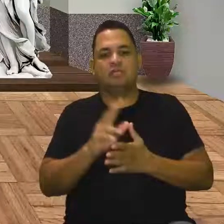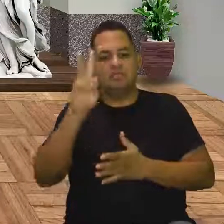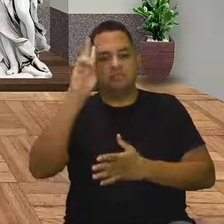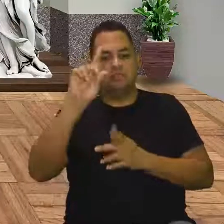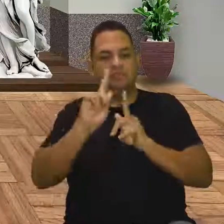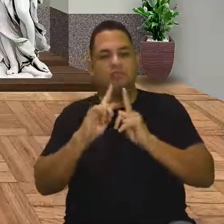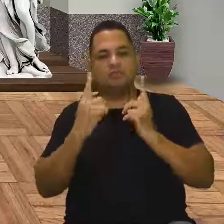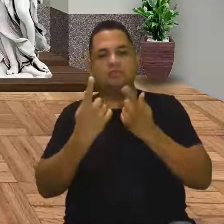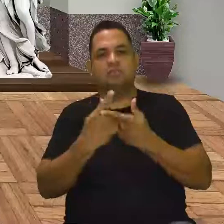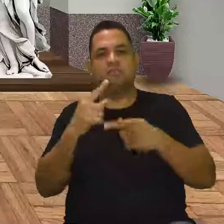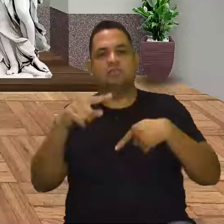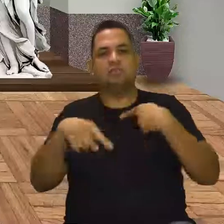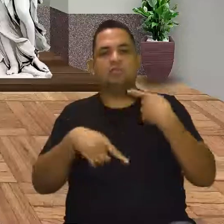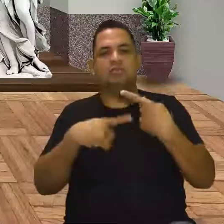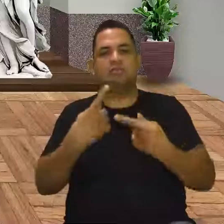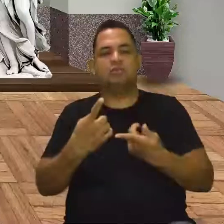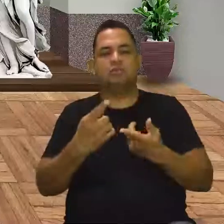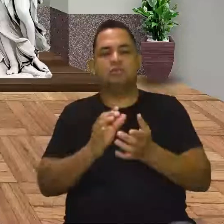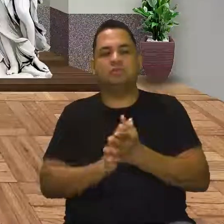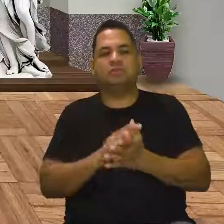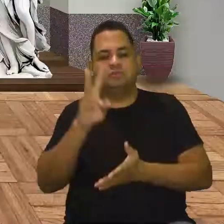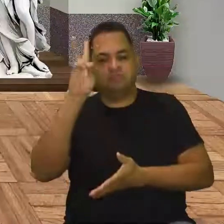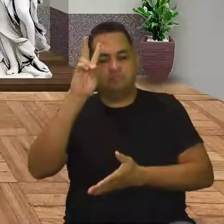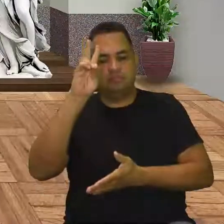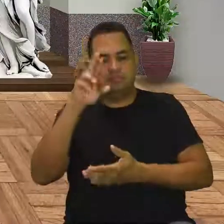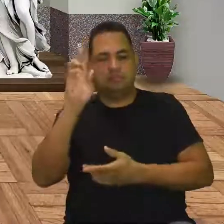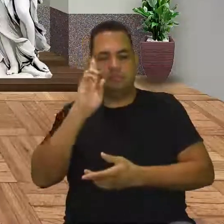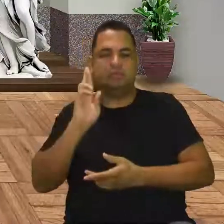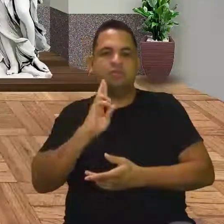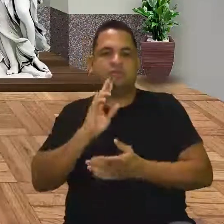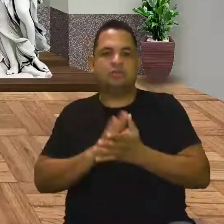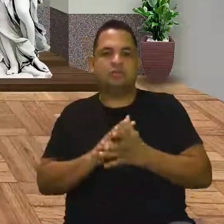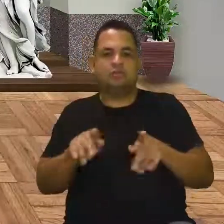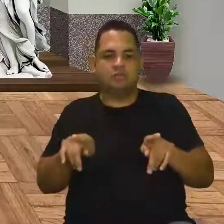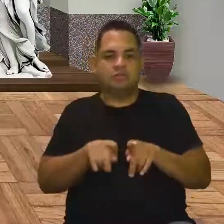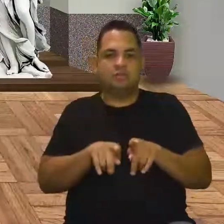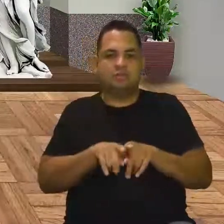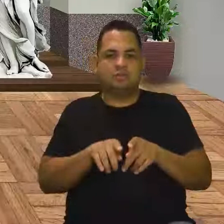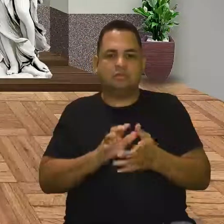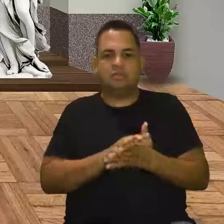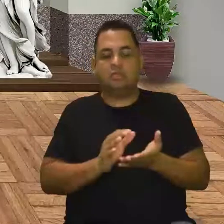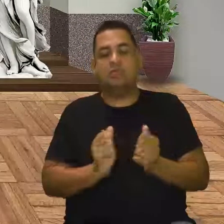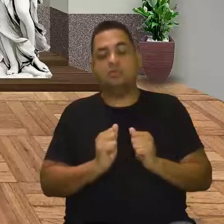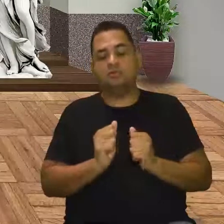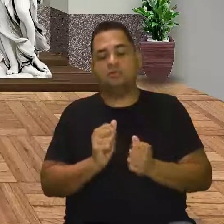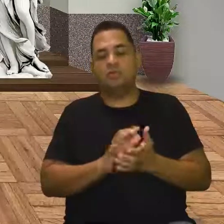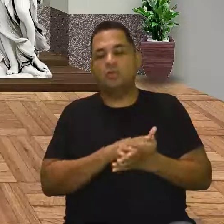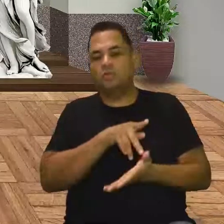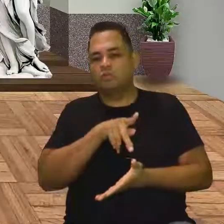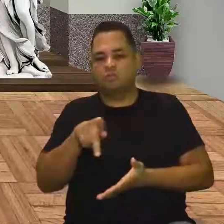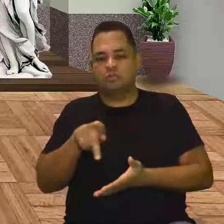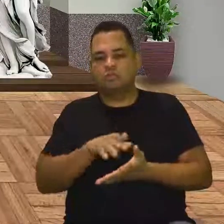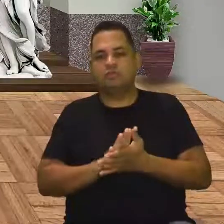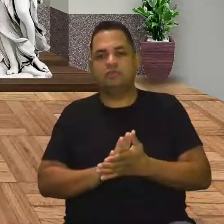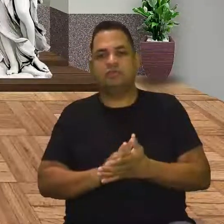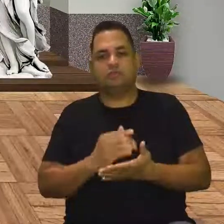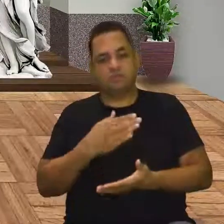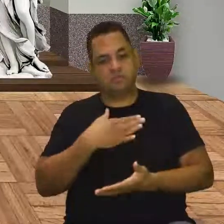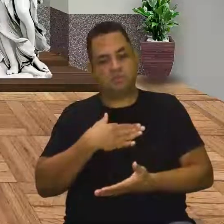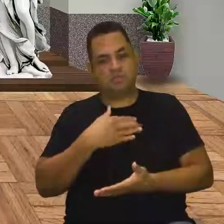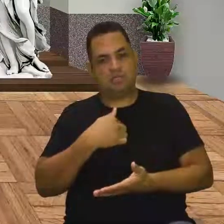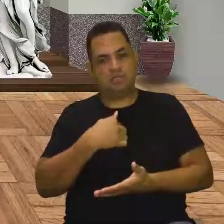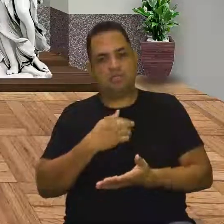logo em sequência virá História de Rondônia, que também é comigo e com o meu parceiro, o professor Beto, tá bom? E aí eu